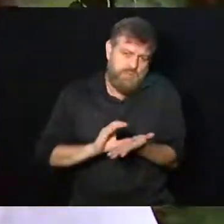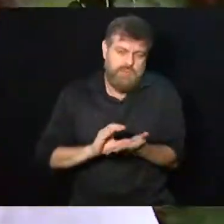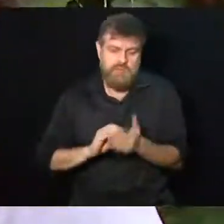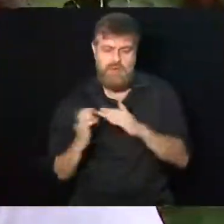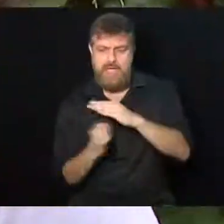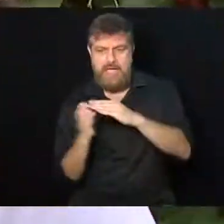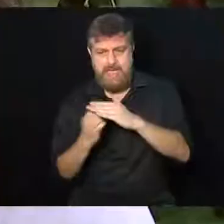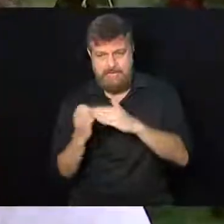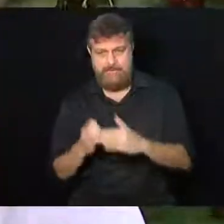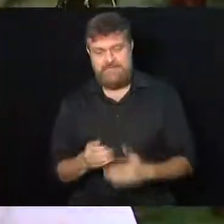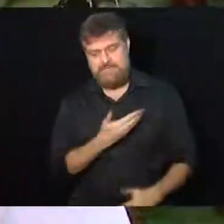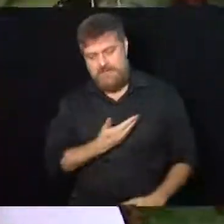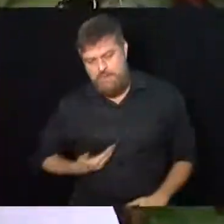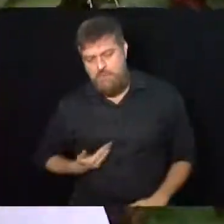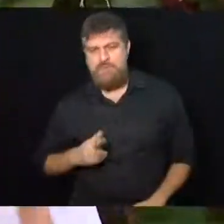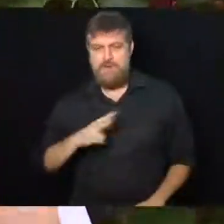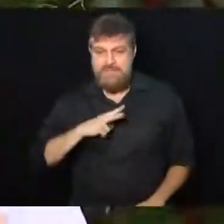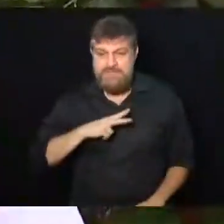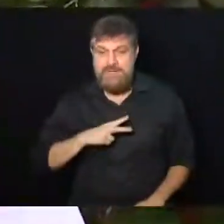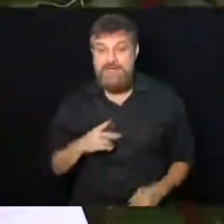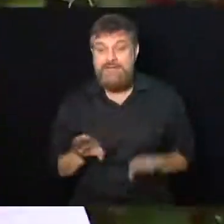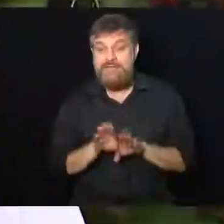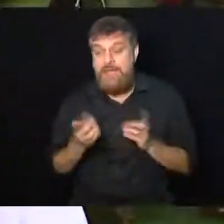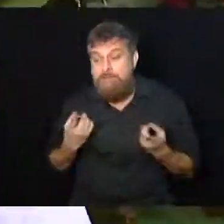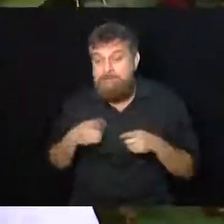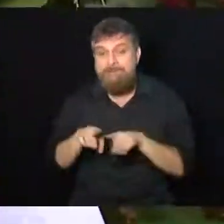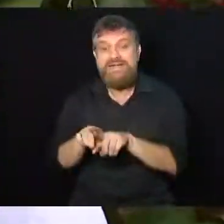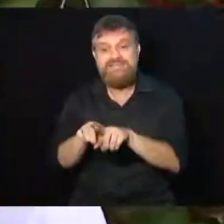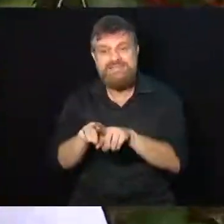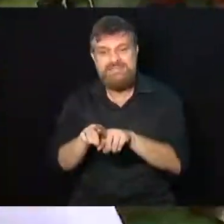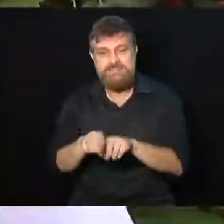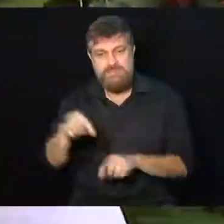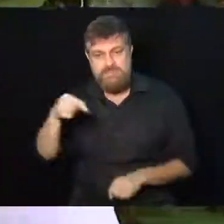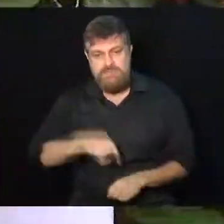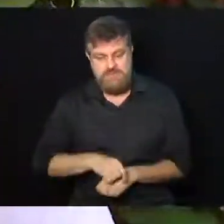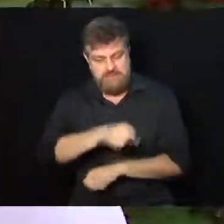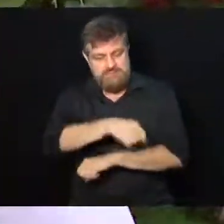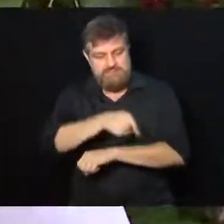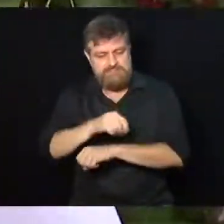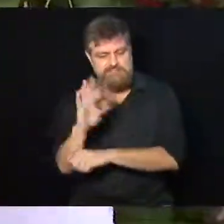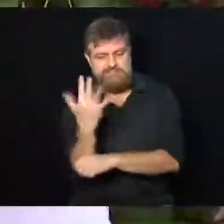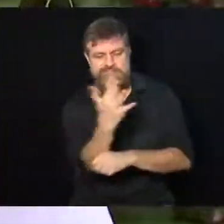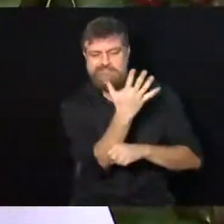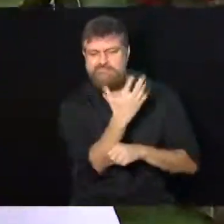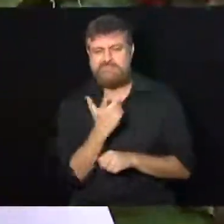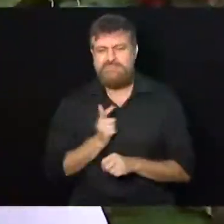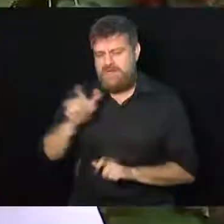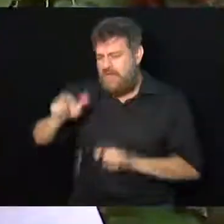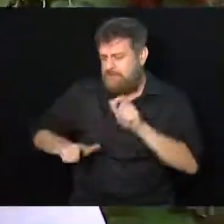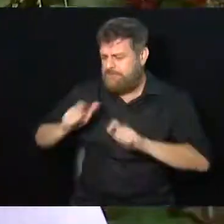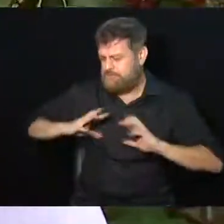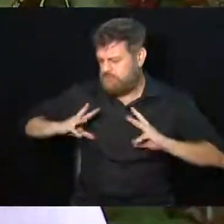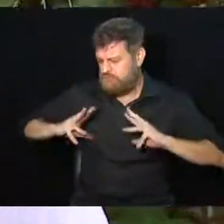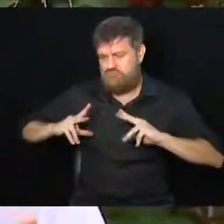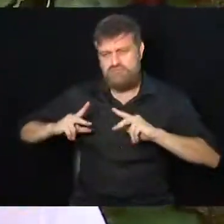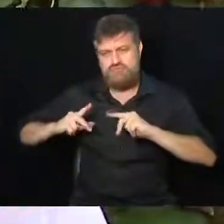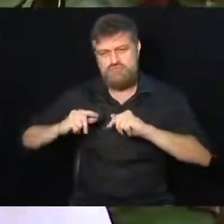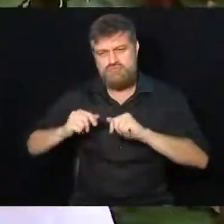também parcerias. Então, esse projeto, esse pomar, ele foi feito com várias mãos, vários parceiros,